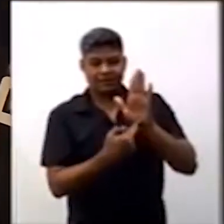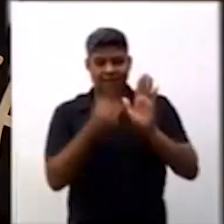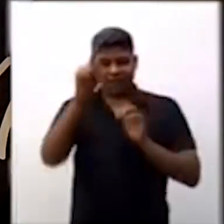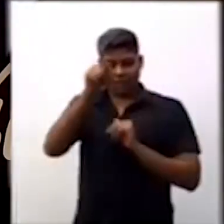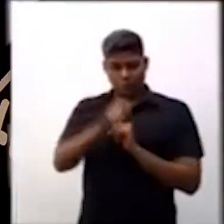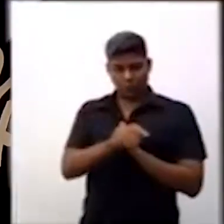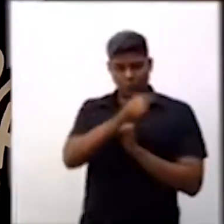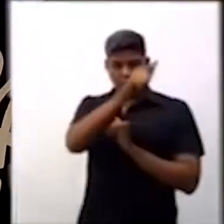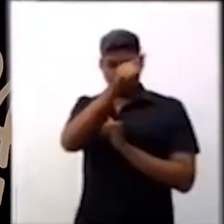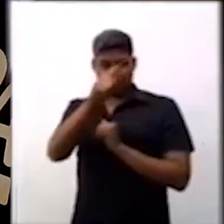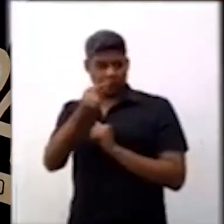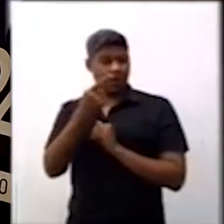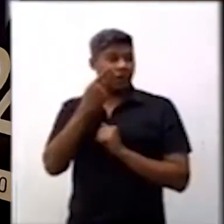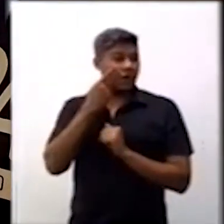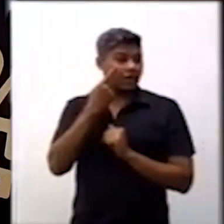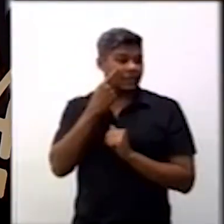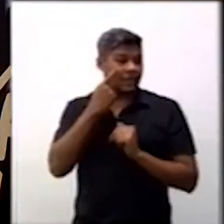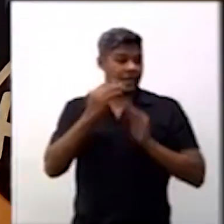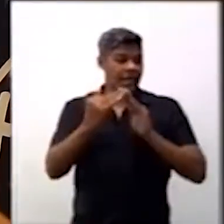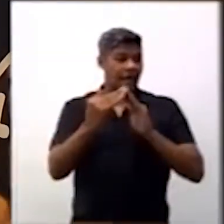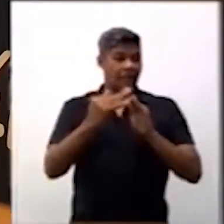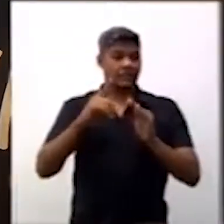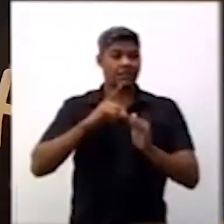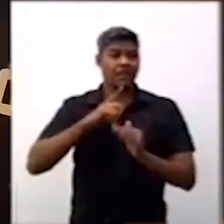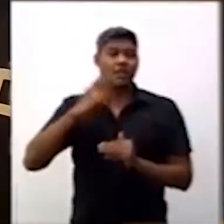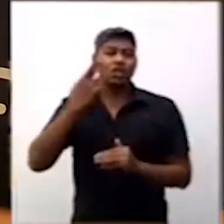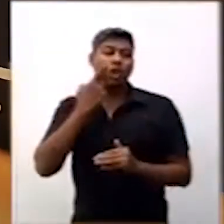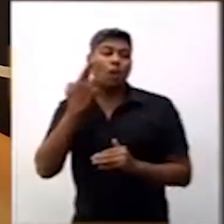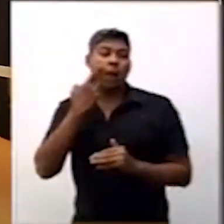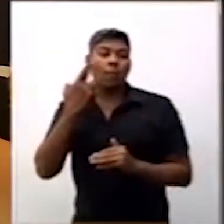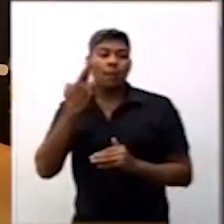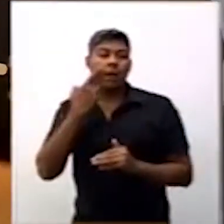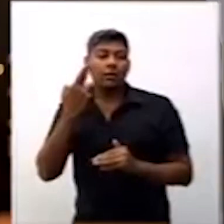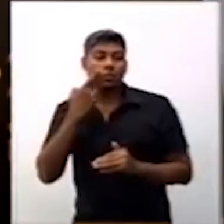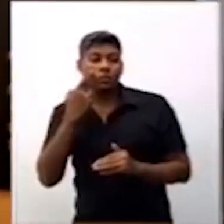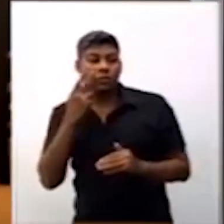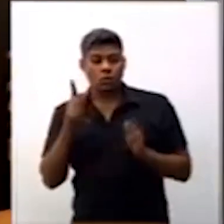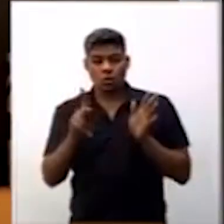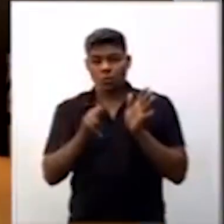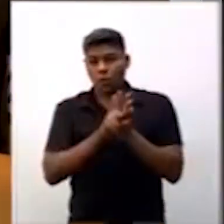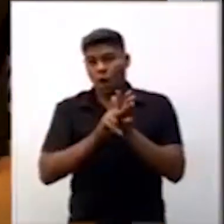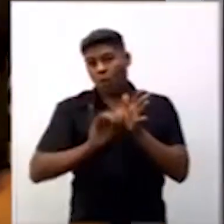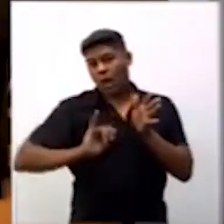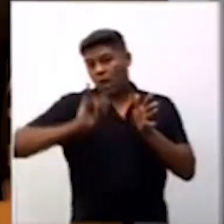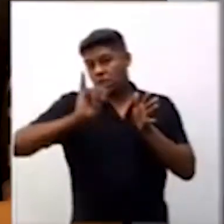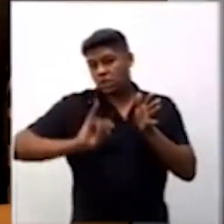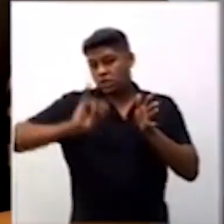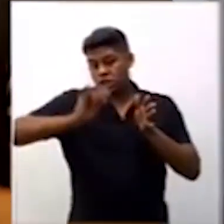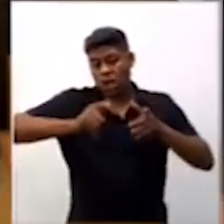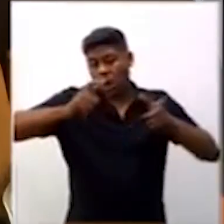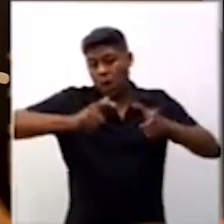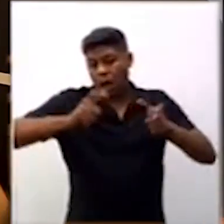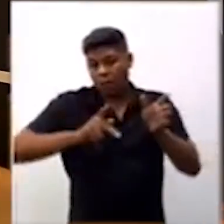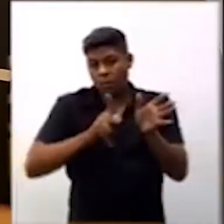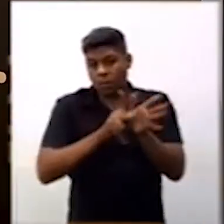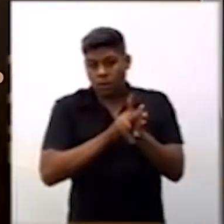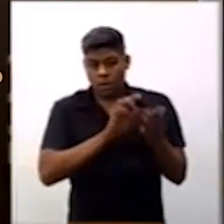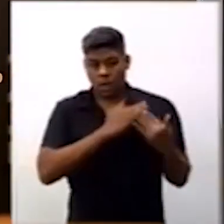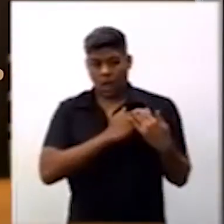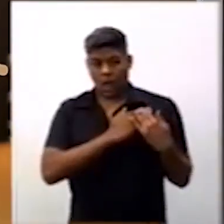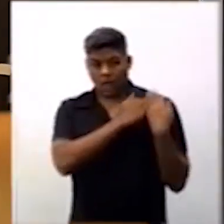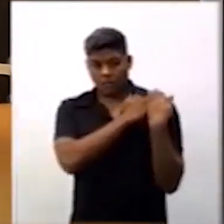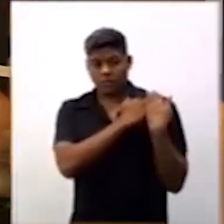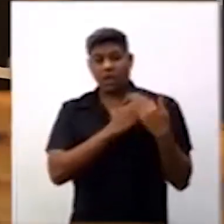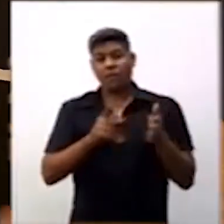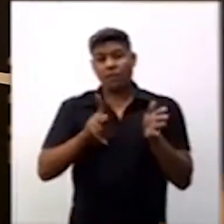veja, nós temos em nossas casas, normalmente, instalado pela Companhia de Energia Elétrica local, a